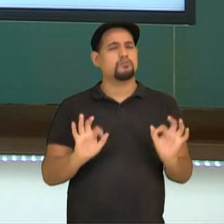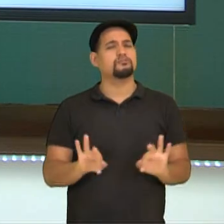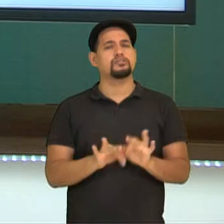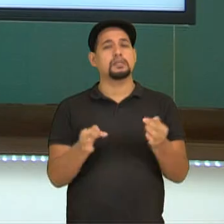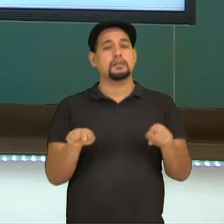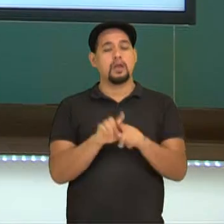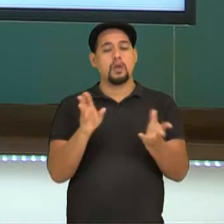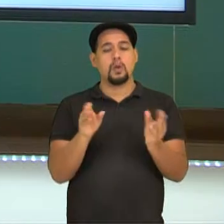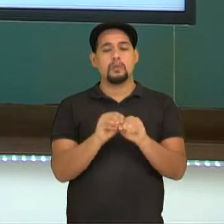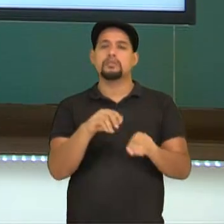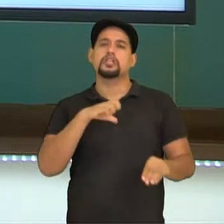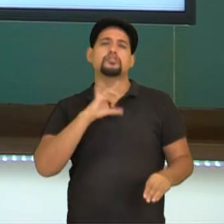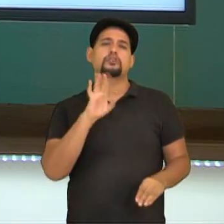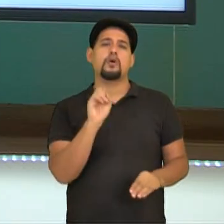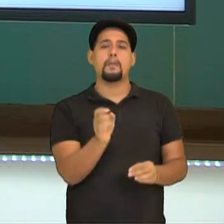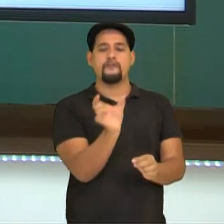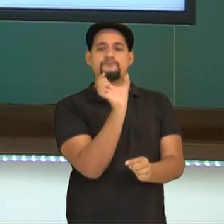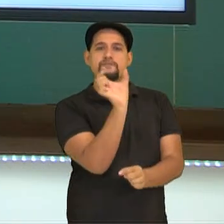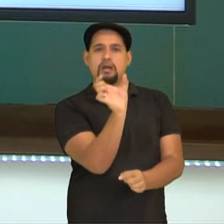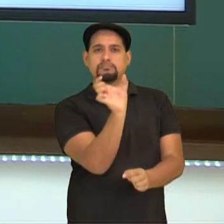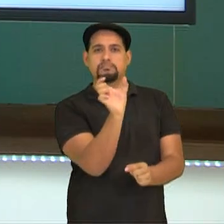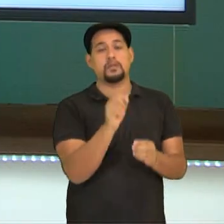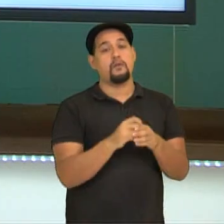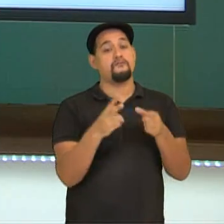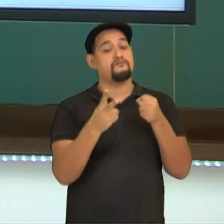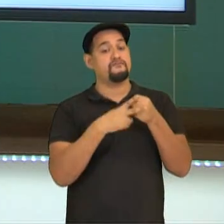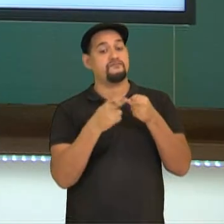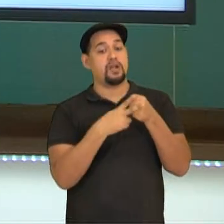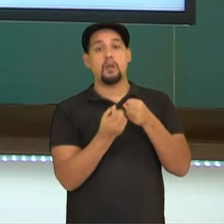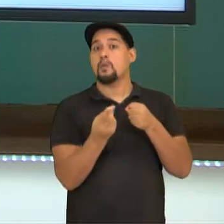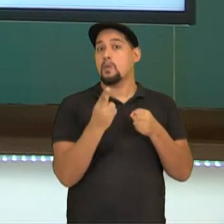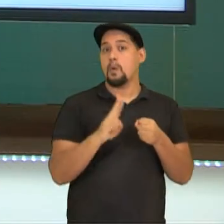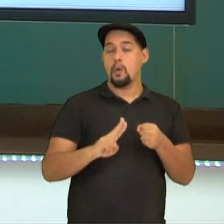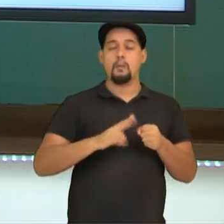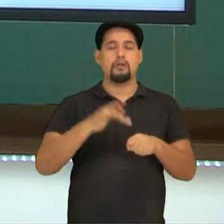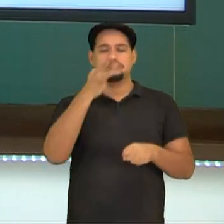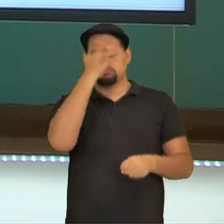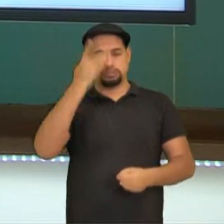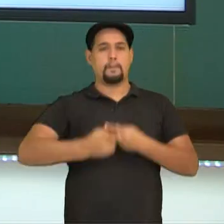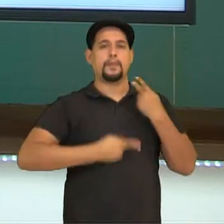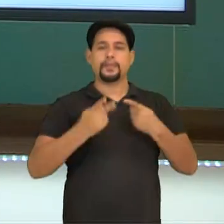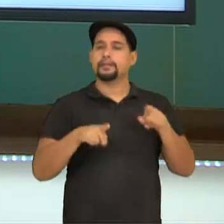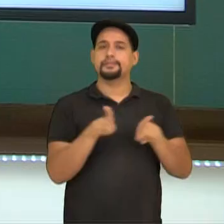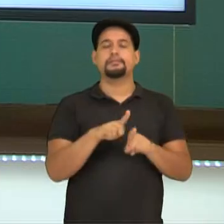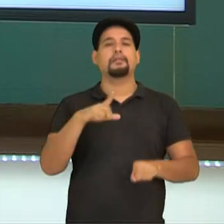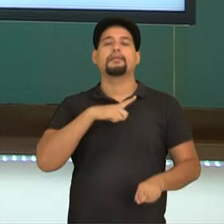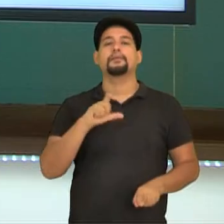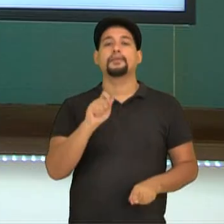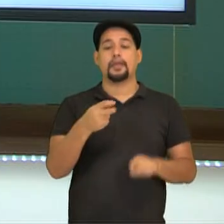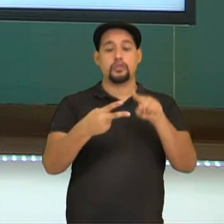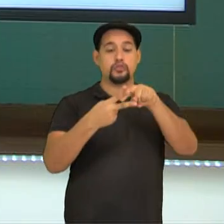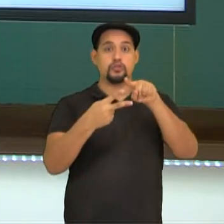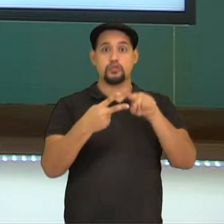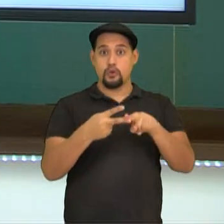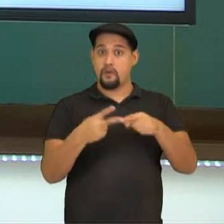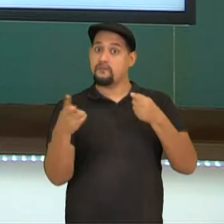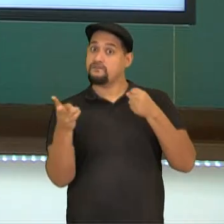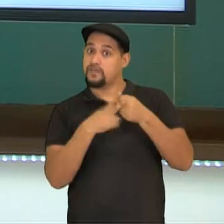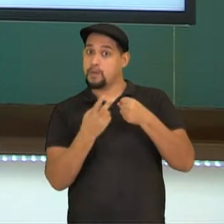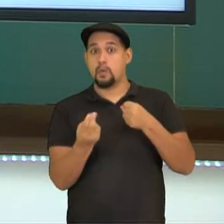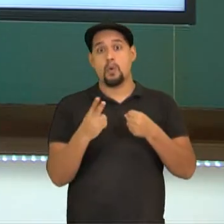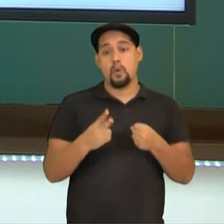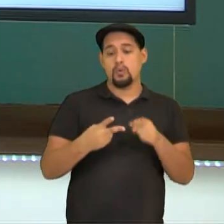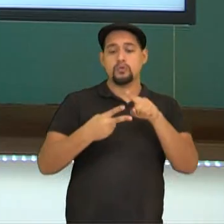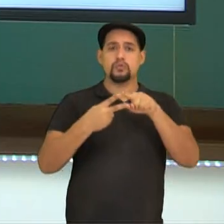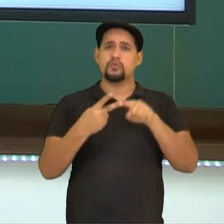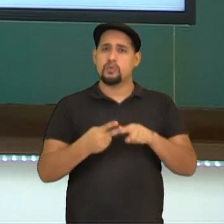aquele que tem apenas uma oração, ou seja, um verbo ou uma locução verbal. Composto é o que tem duas